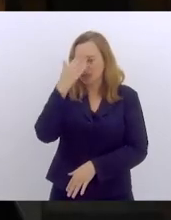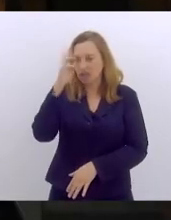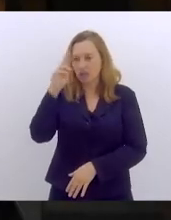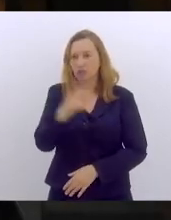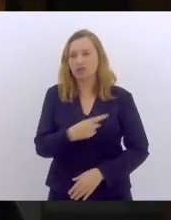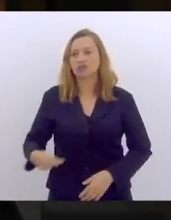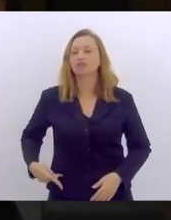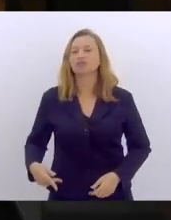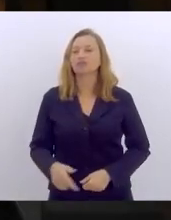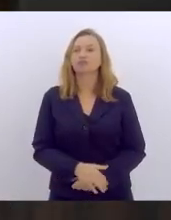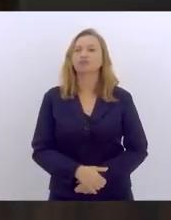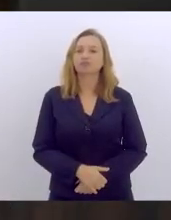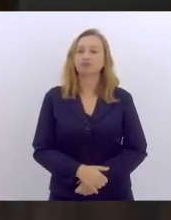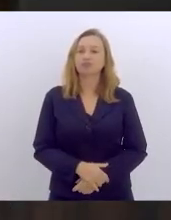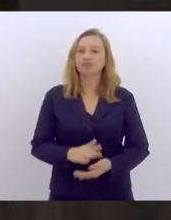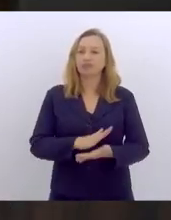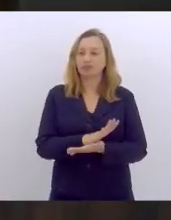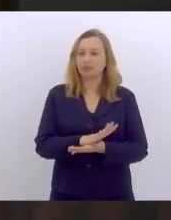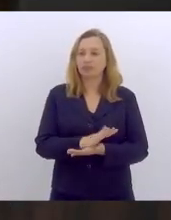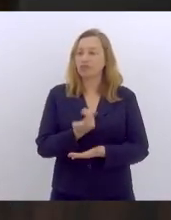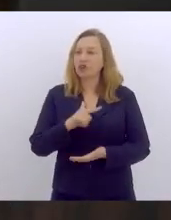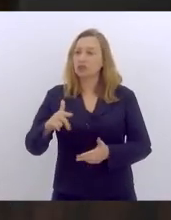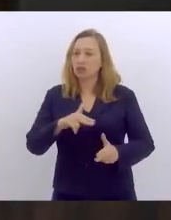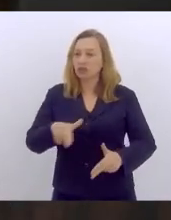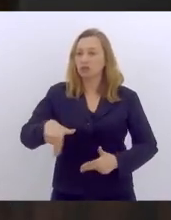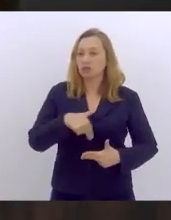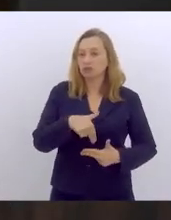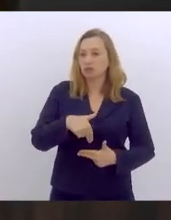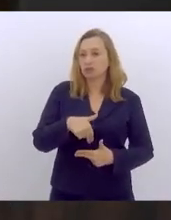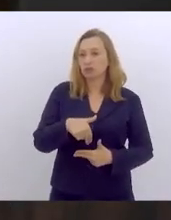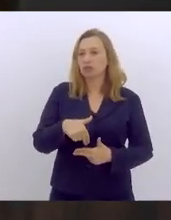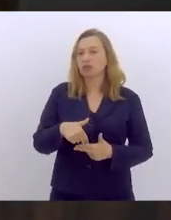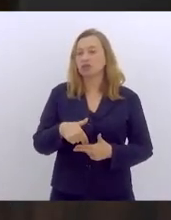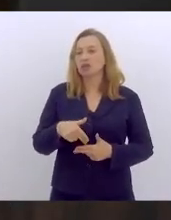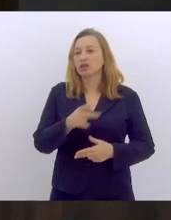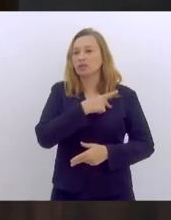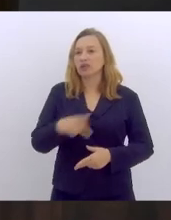presidente. Nada mais, não havendo mais oradores inscritos, a